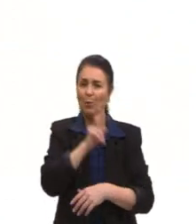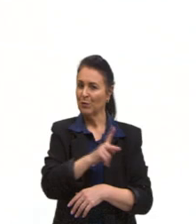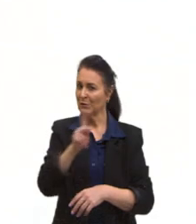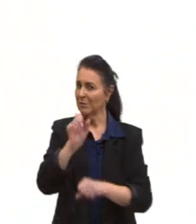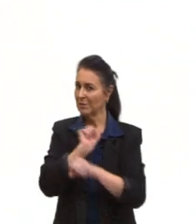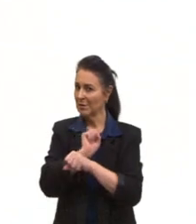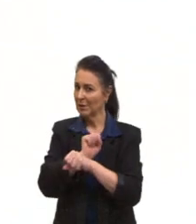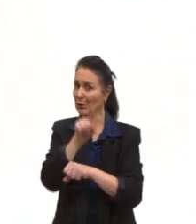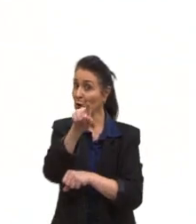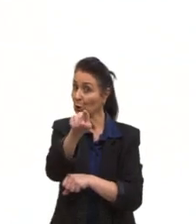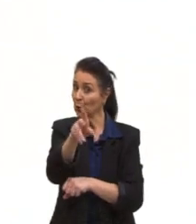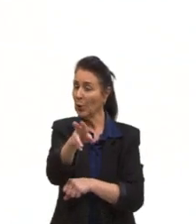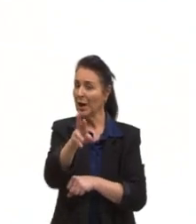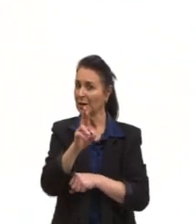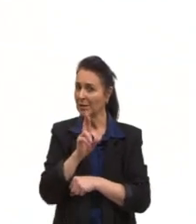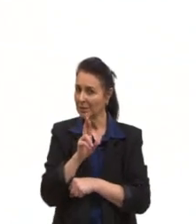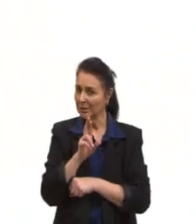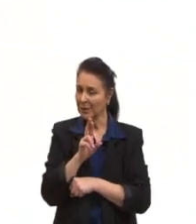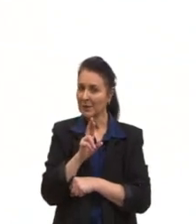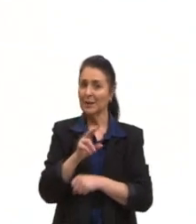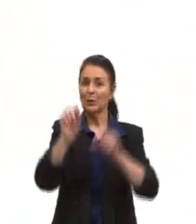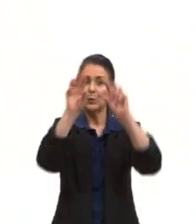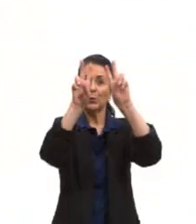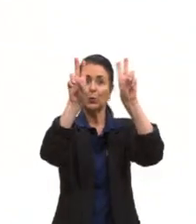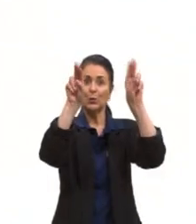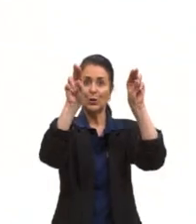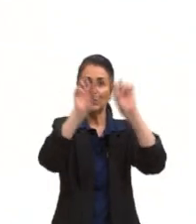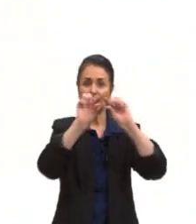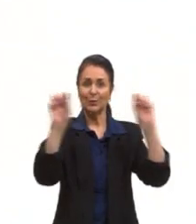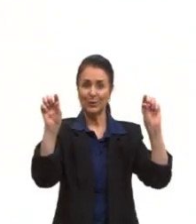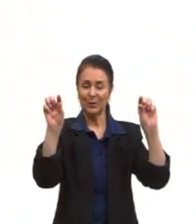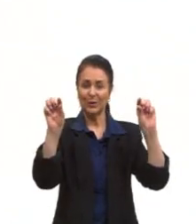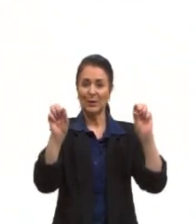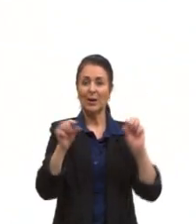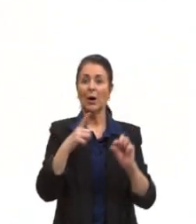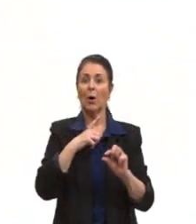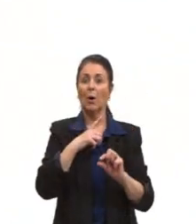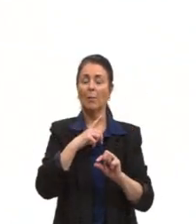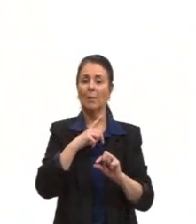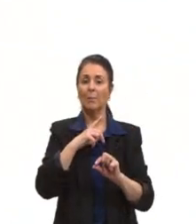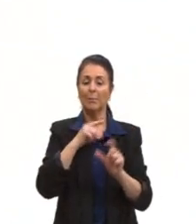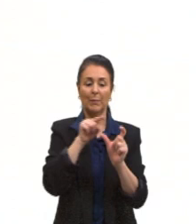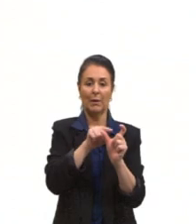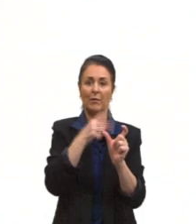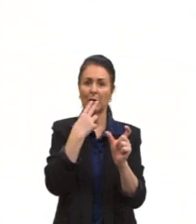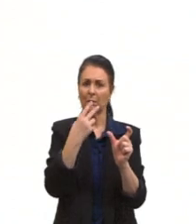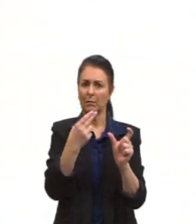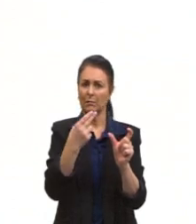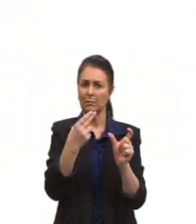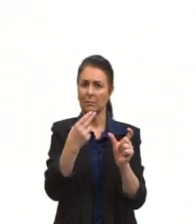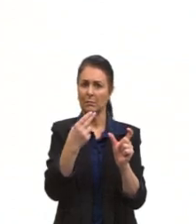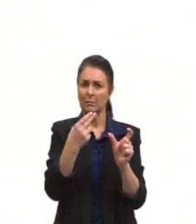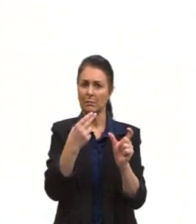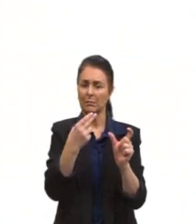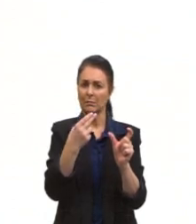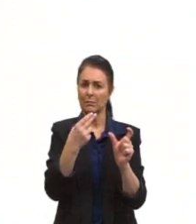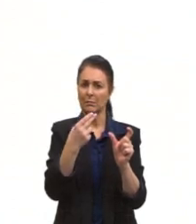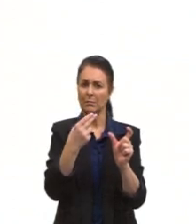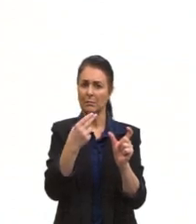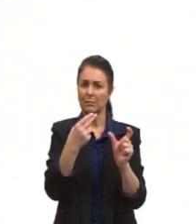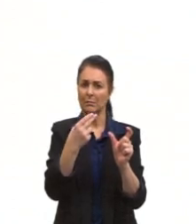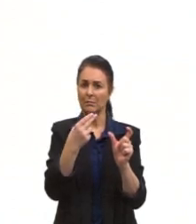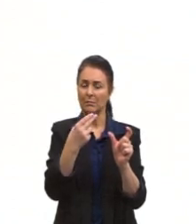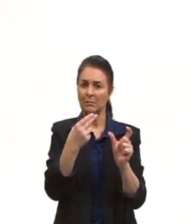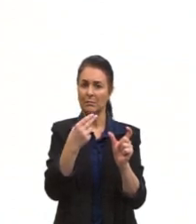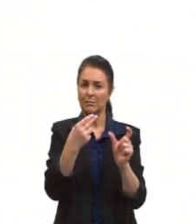certa de vocês então diz assim no título subtítulo desse texto as expressões a Sol que significa atoll Saint